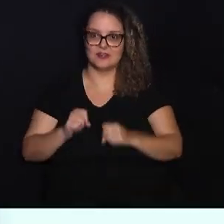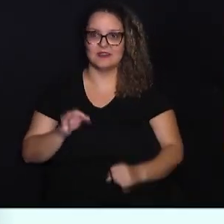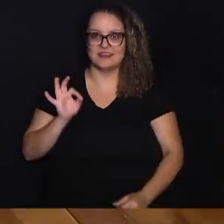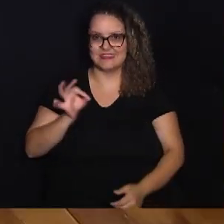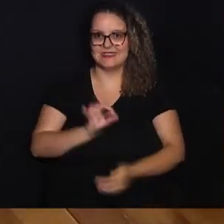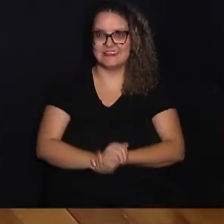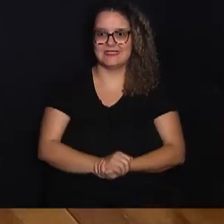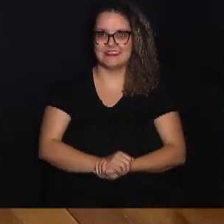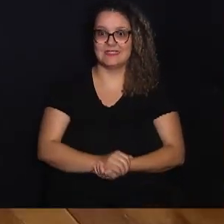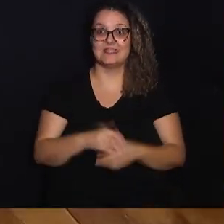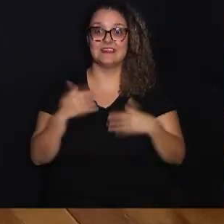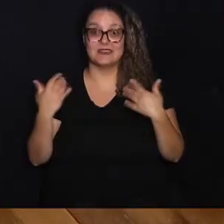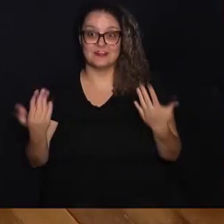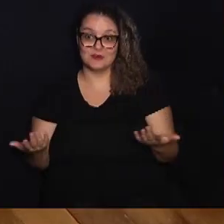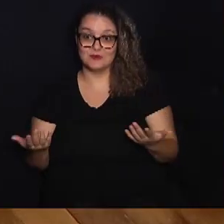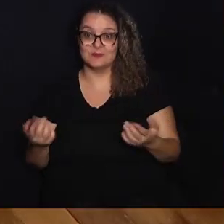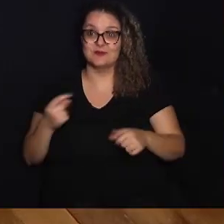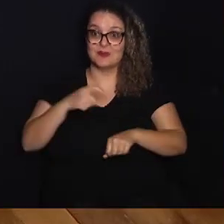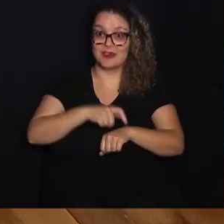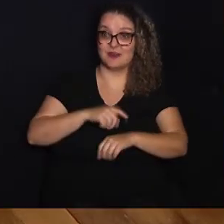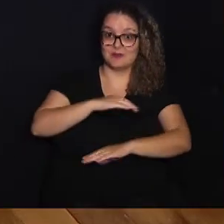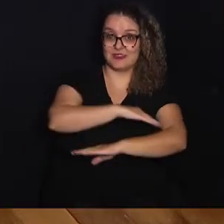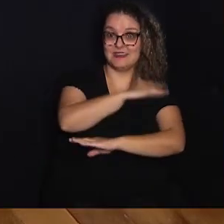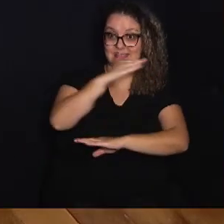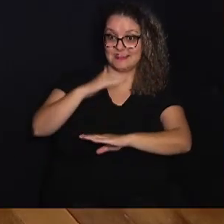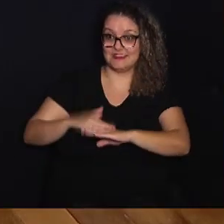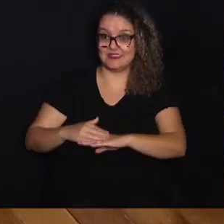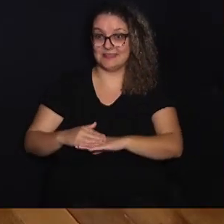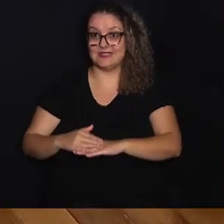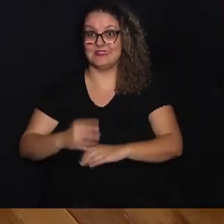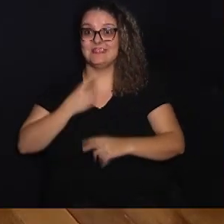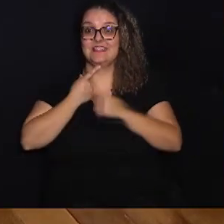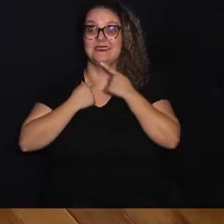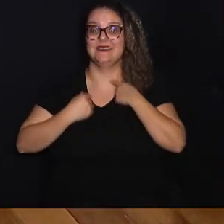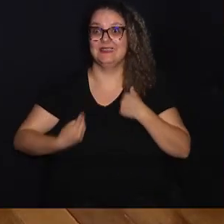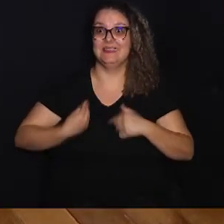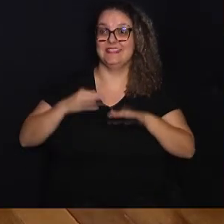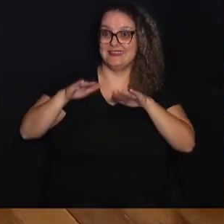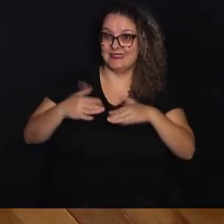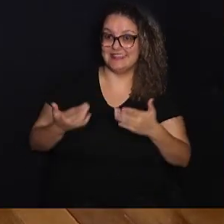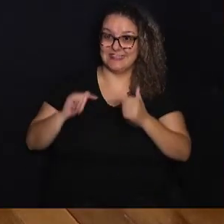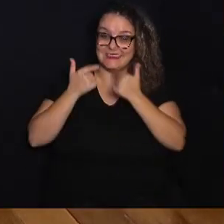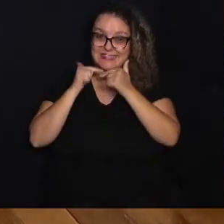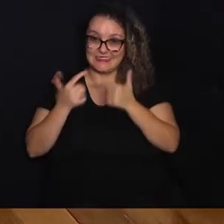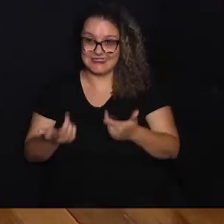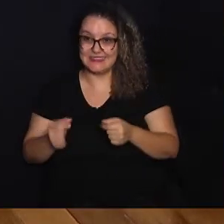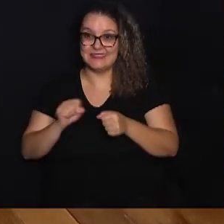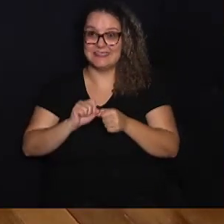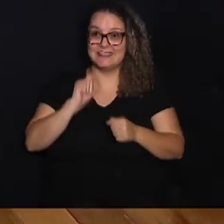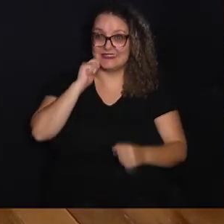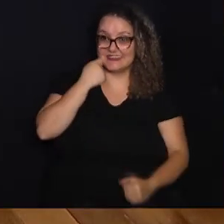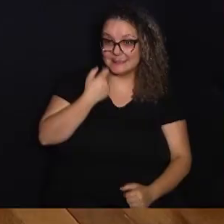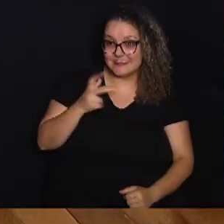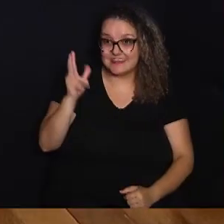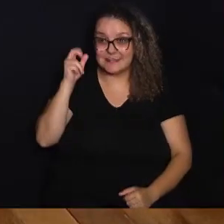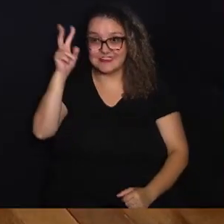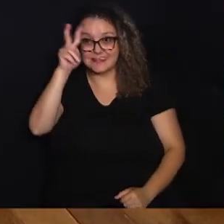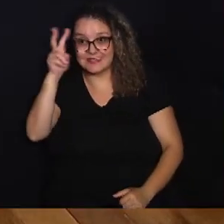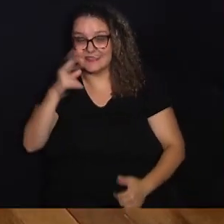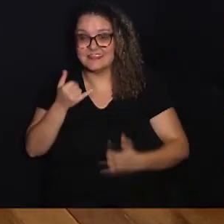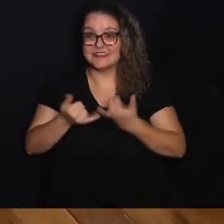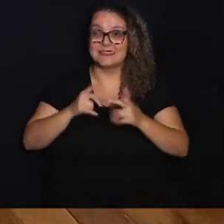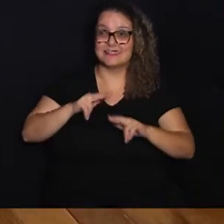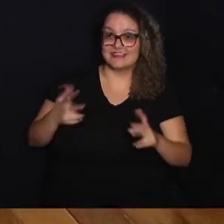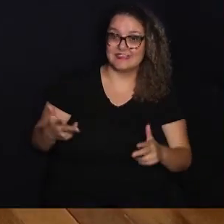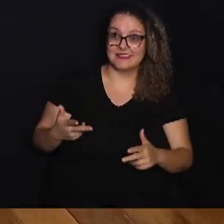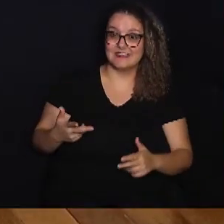certeza. Então é isso, né? O período integral dá vontade da gente viver aqui, né? Fazer pãozinho, ouvir histórias, brincar, até